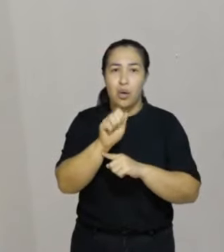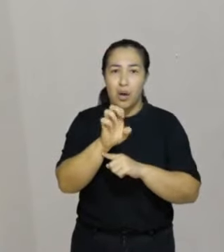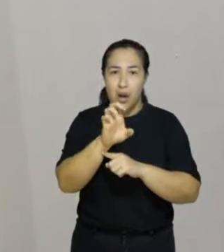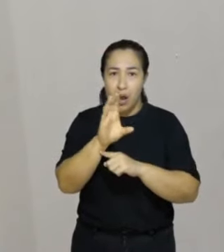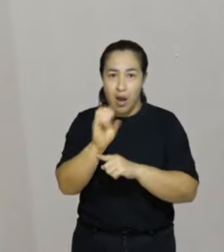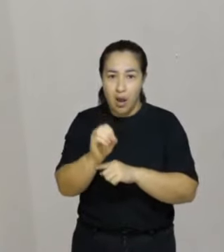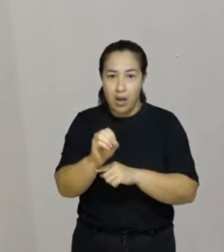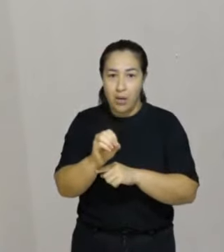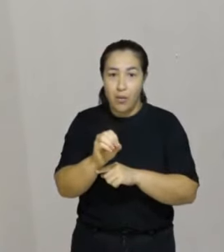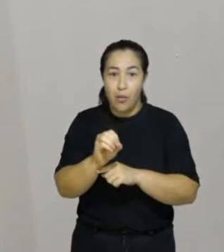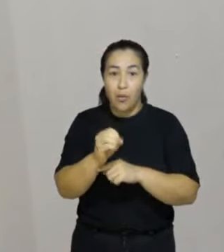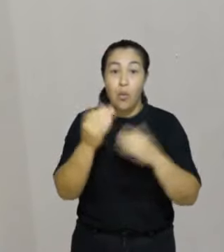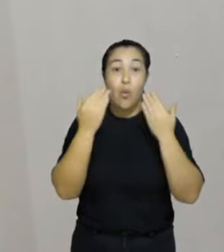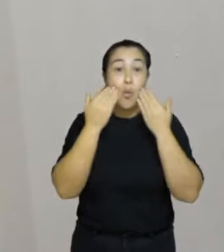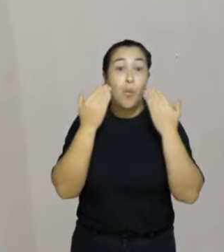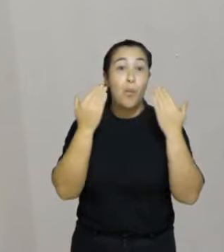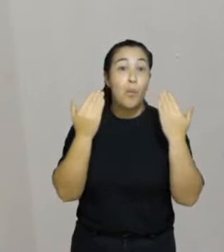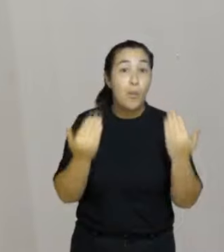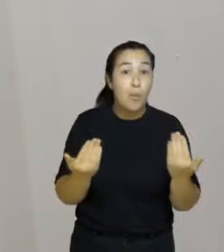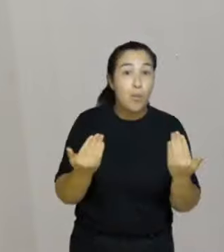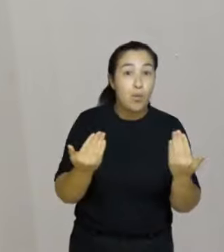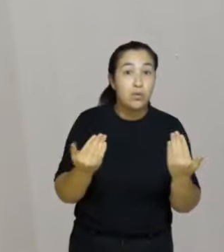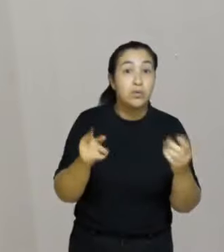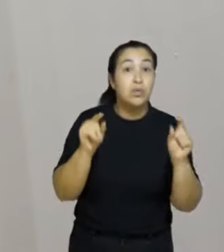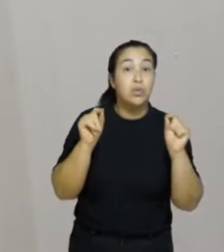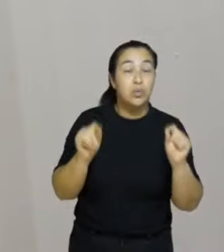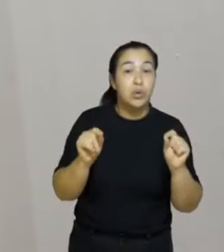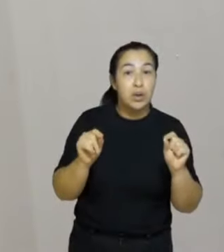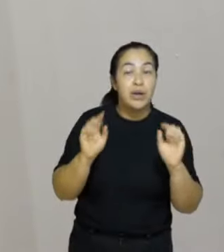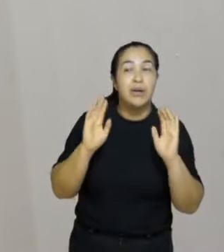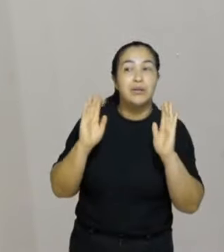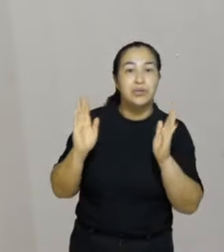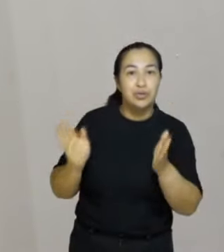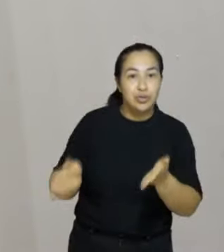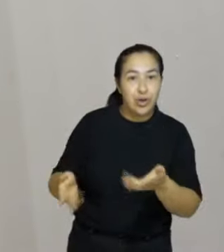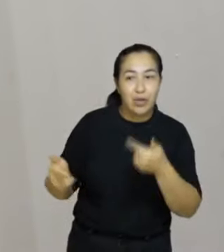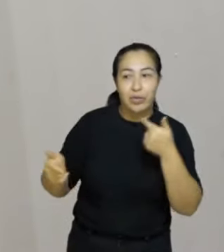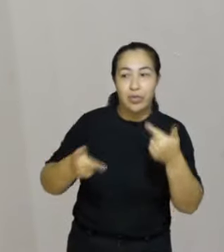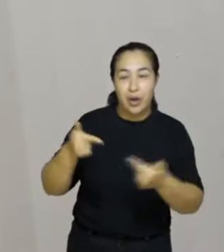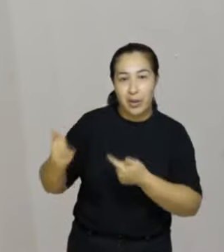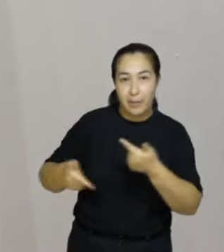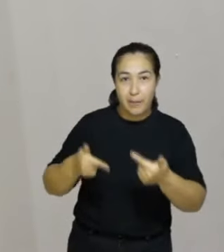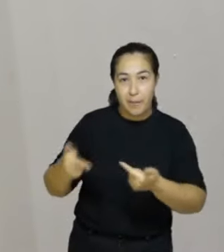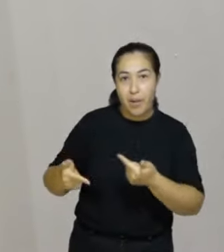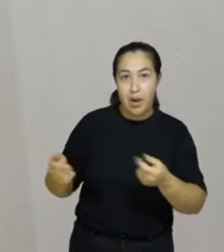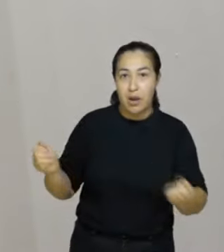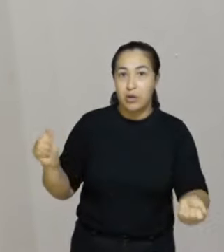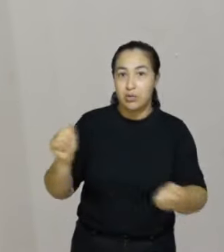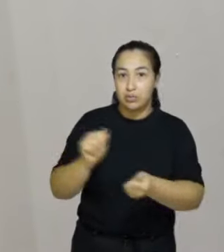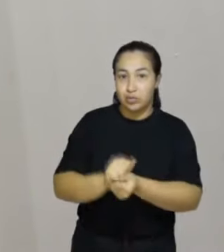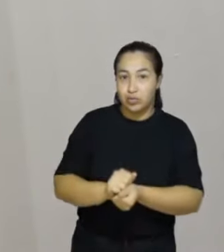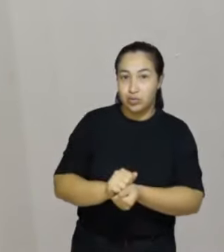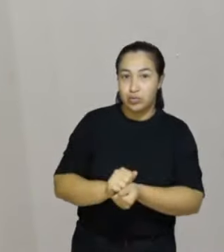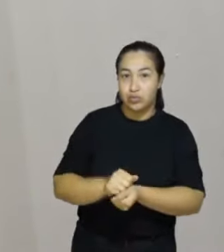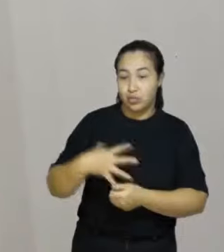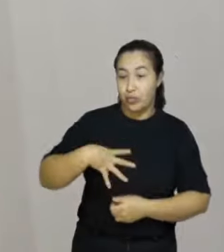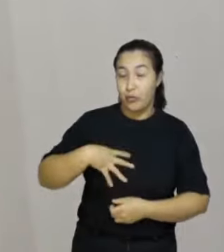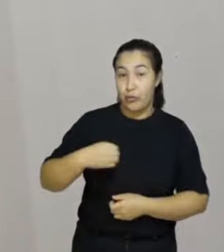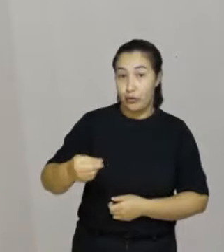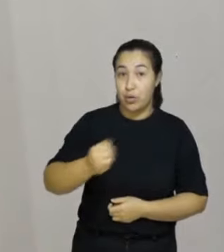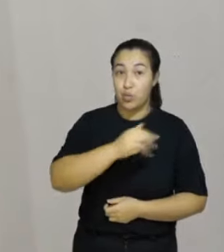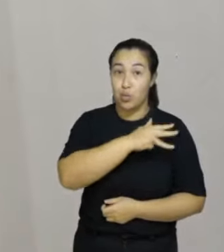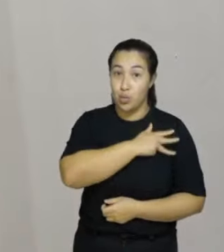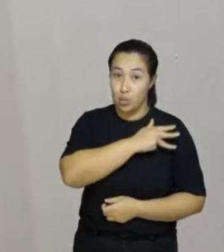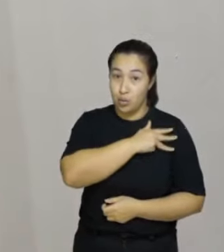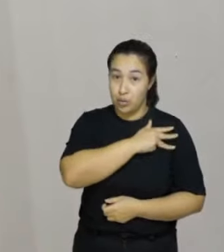Muniz Leite, que já prestou serviços ao Lulinha e fez as declarações do próprio presidente Lula, diz